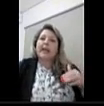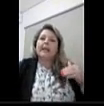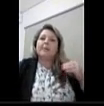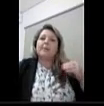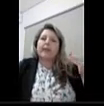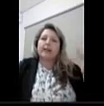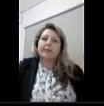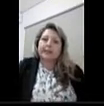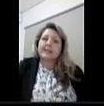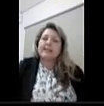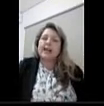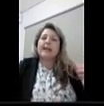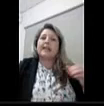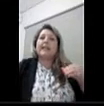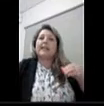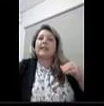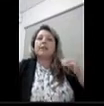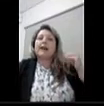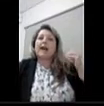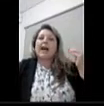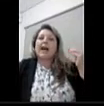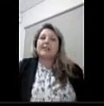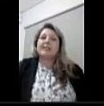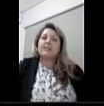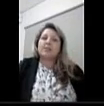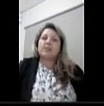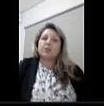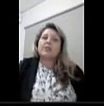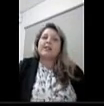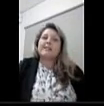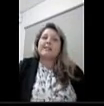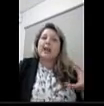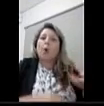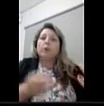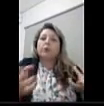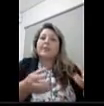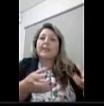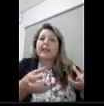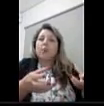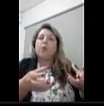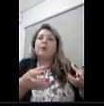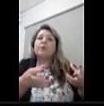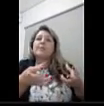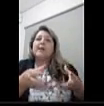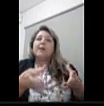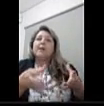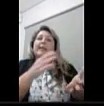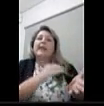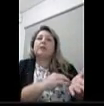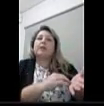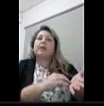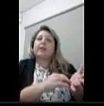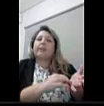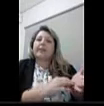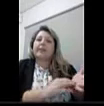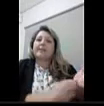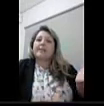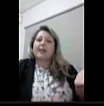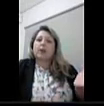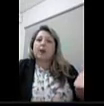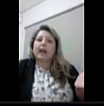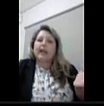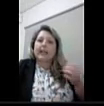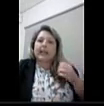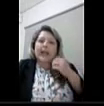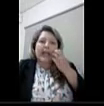para ela, para ela fixar aquilo, às vezes, utilizar outros recursos para que ela fixe